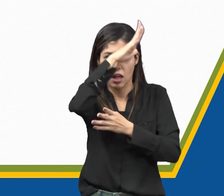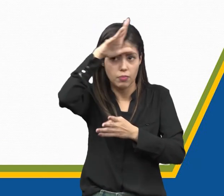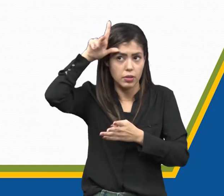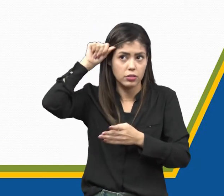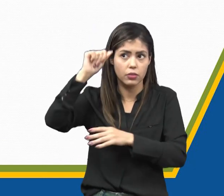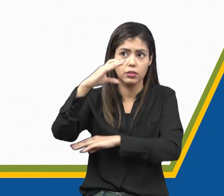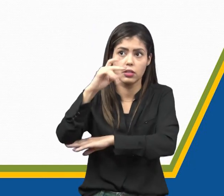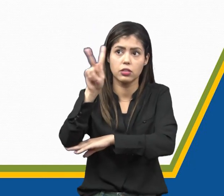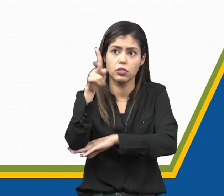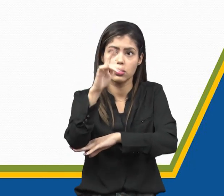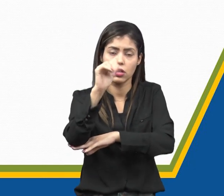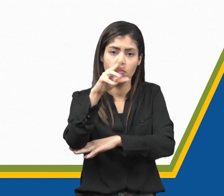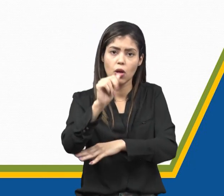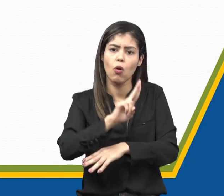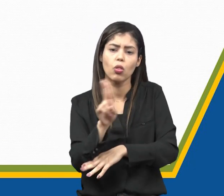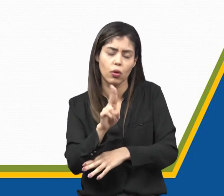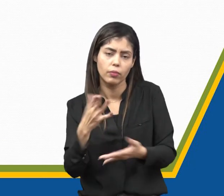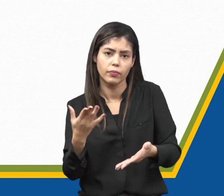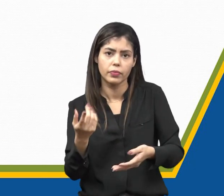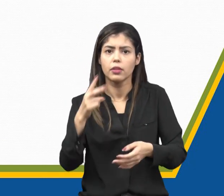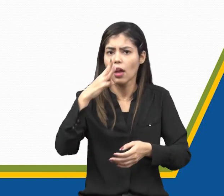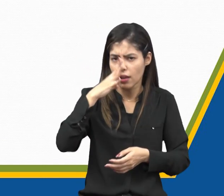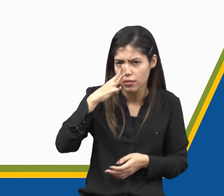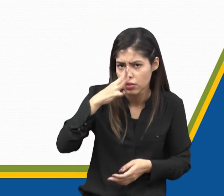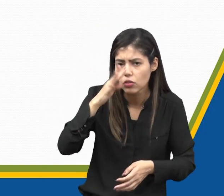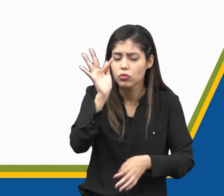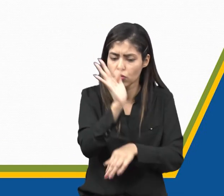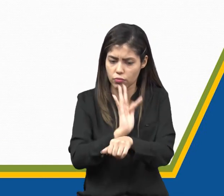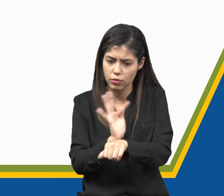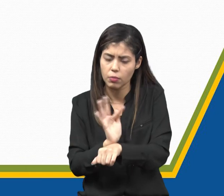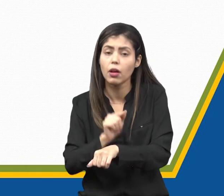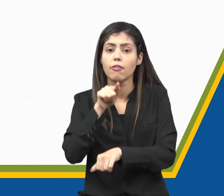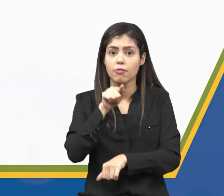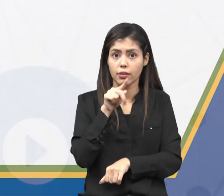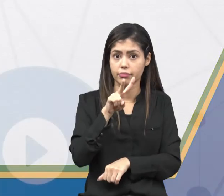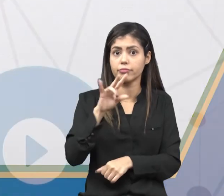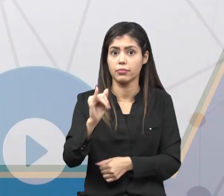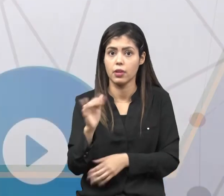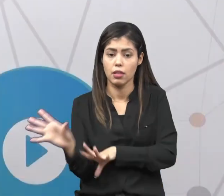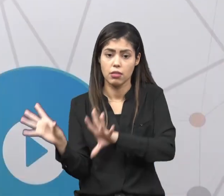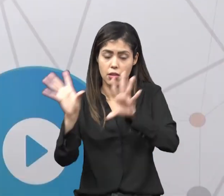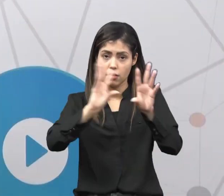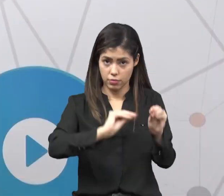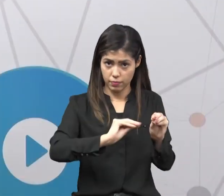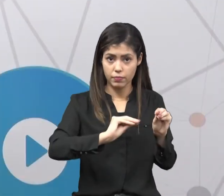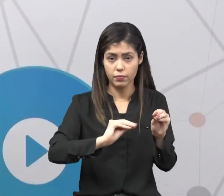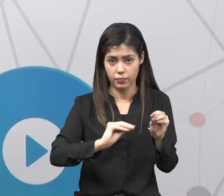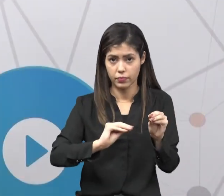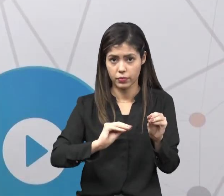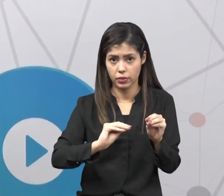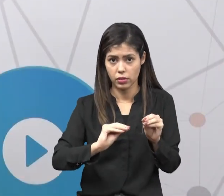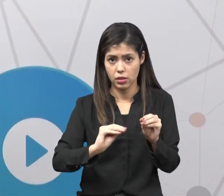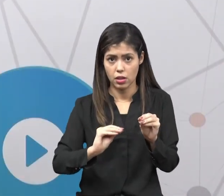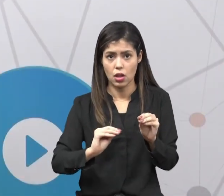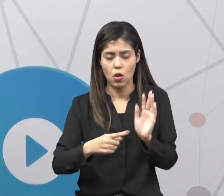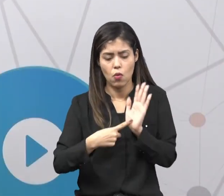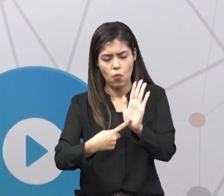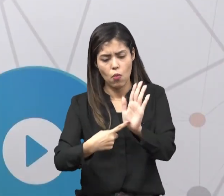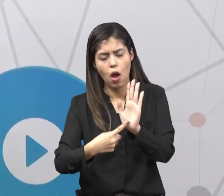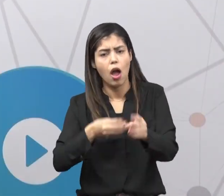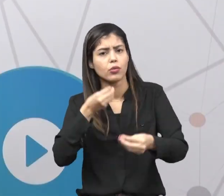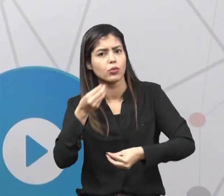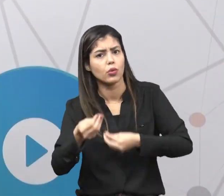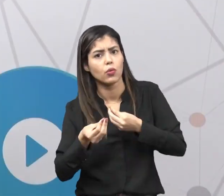vocês, né, realmente assistam esse filme. Ele vai realmente trazer uma ilustração muito